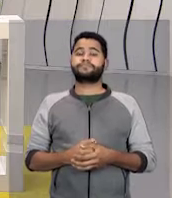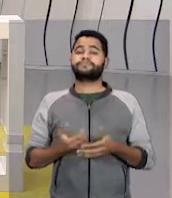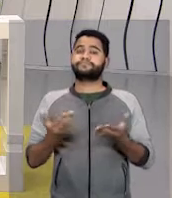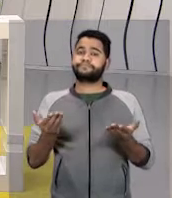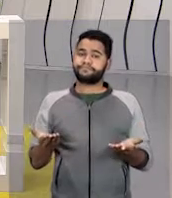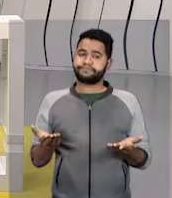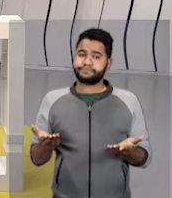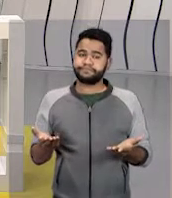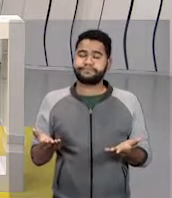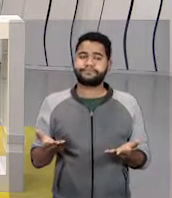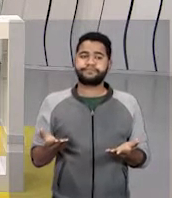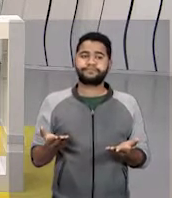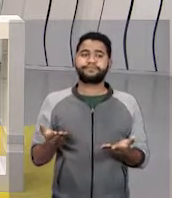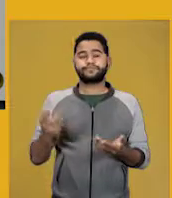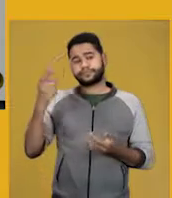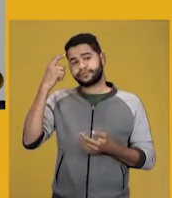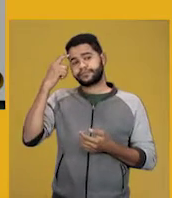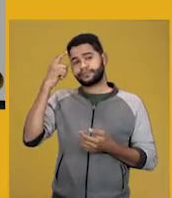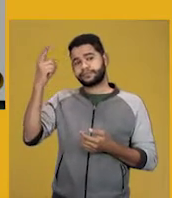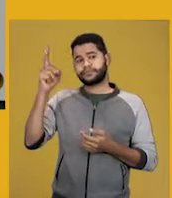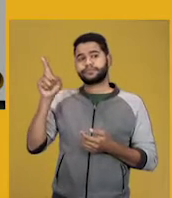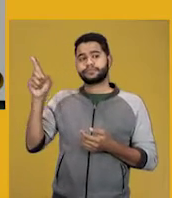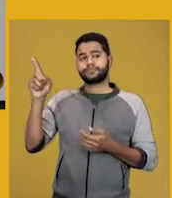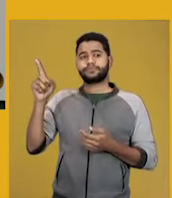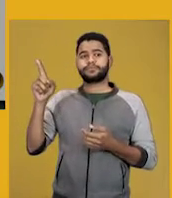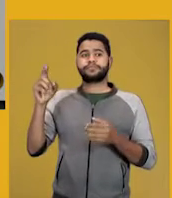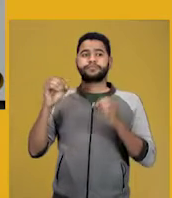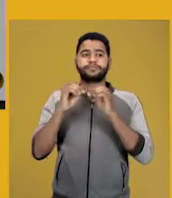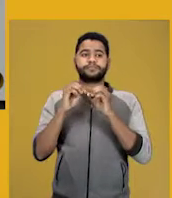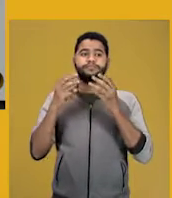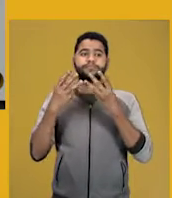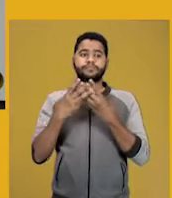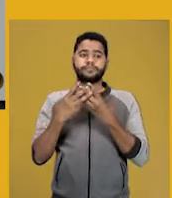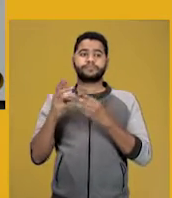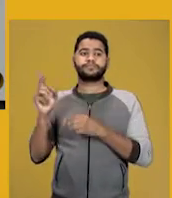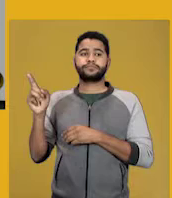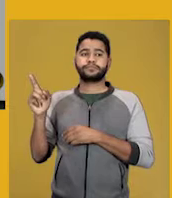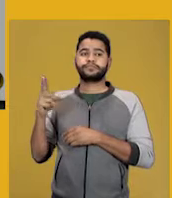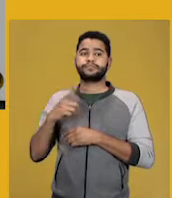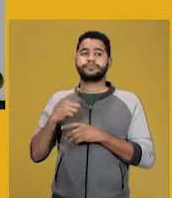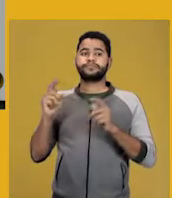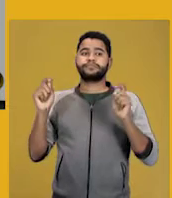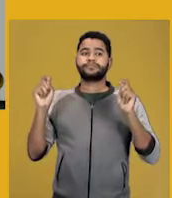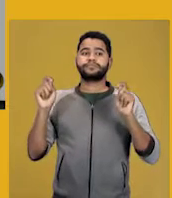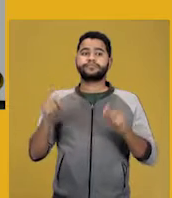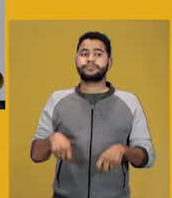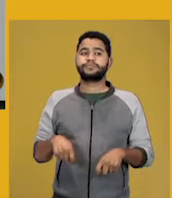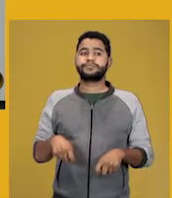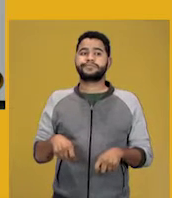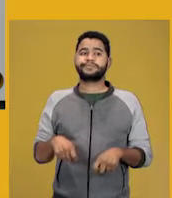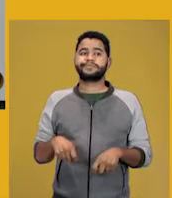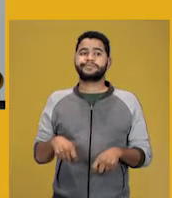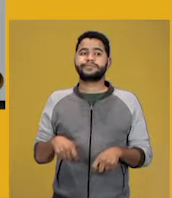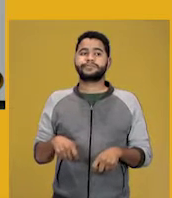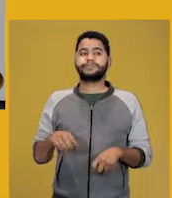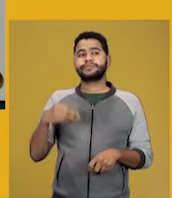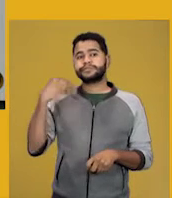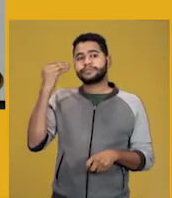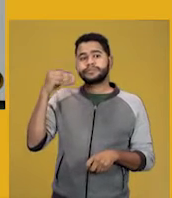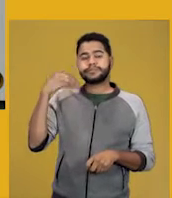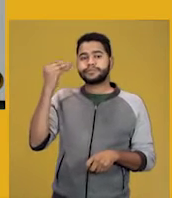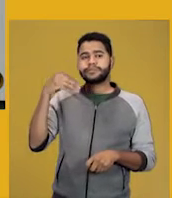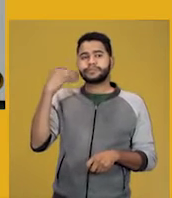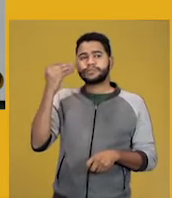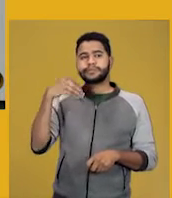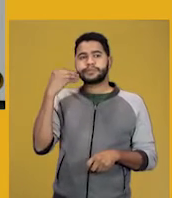Bom, a ideia desse slide, ele traz para a gente uma possibilidade de experimento